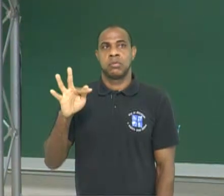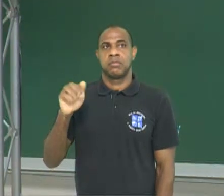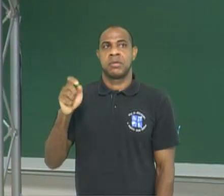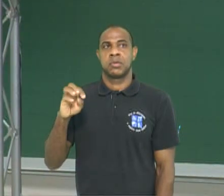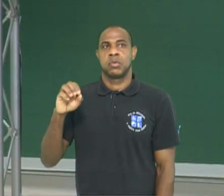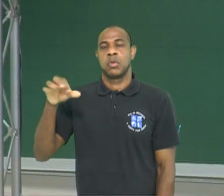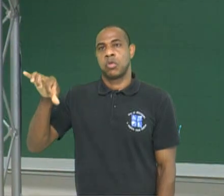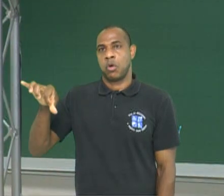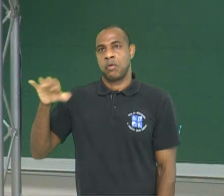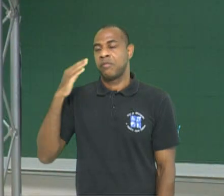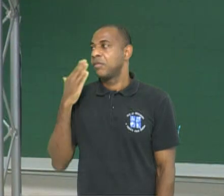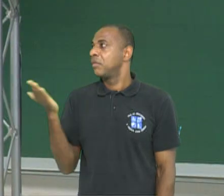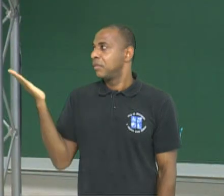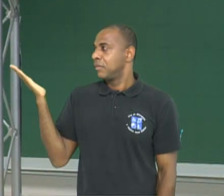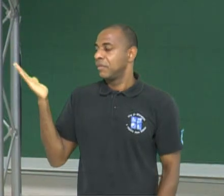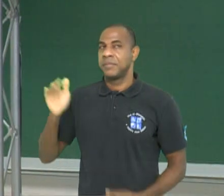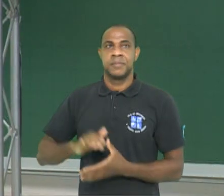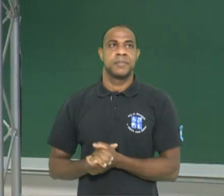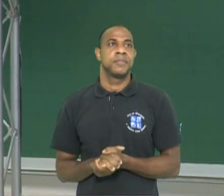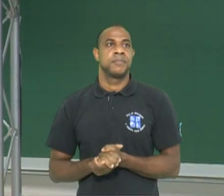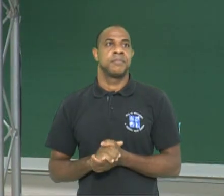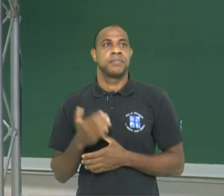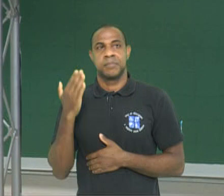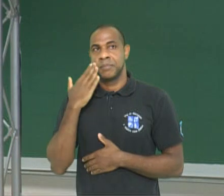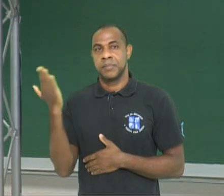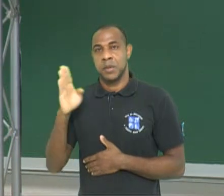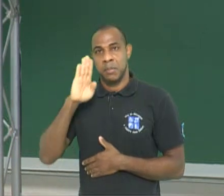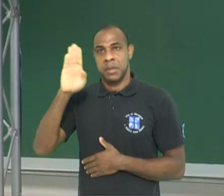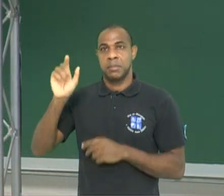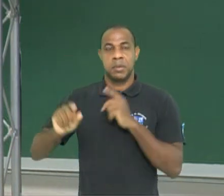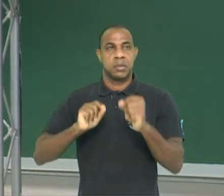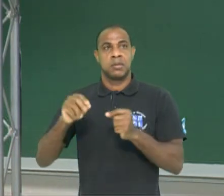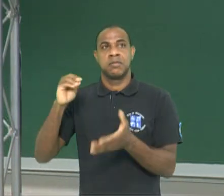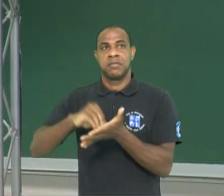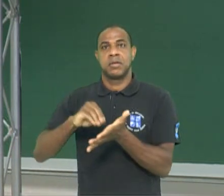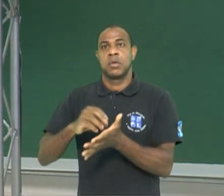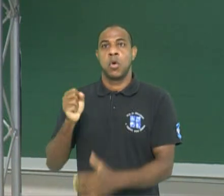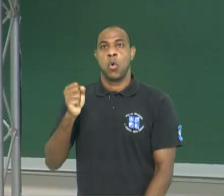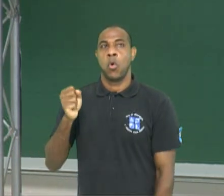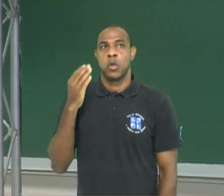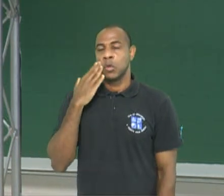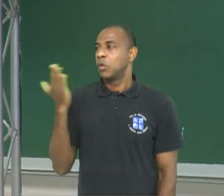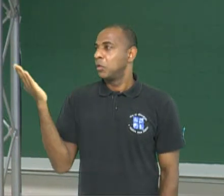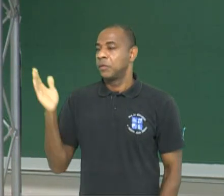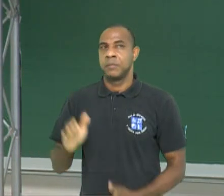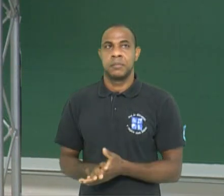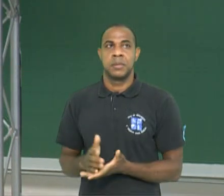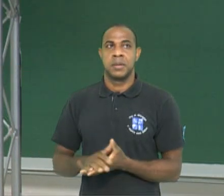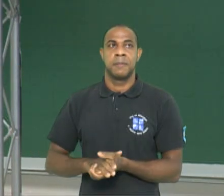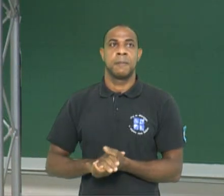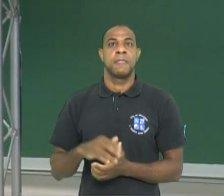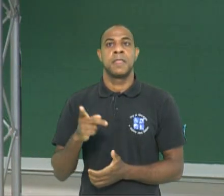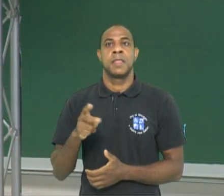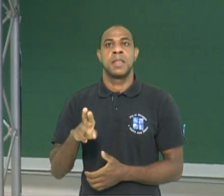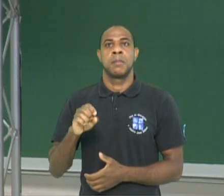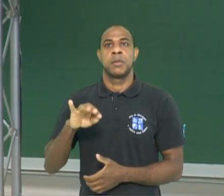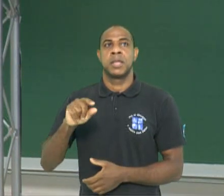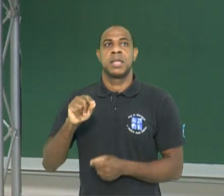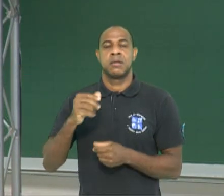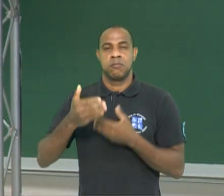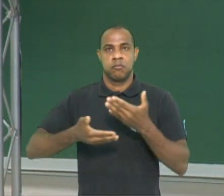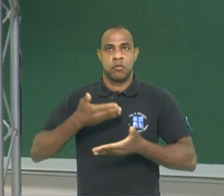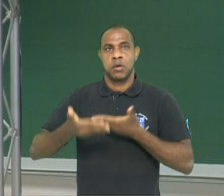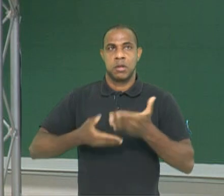que estão envolvidos nesse processo de coagulação. O principal ali na falta é o fator 8. Uma das proteínas, né, que são envolvidas nesse